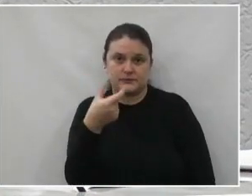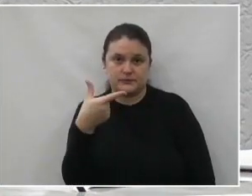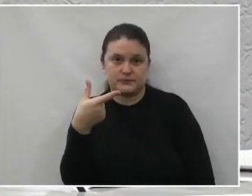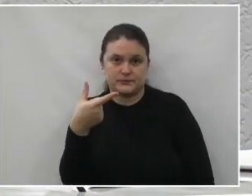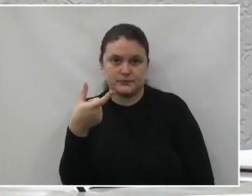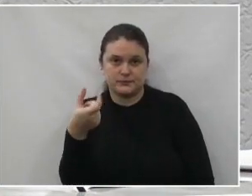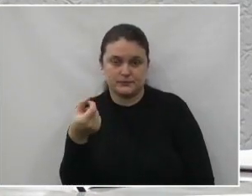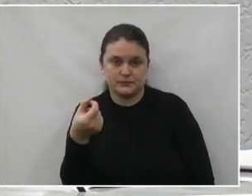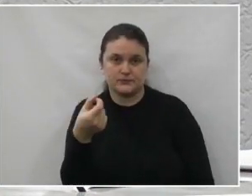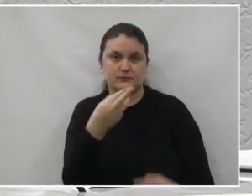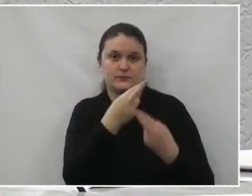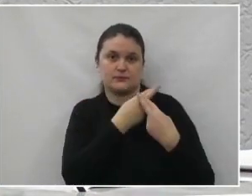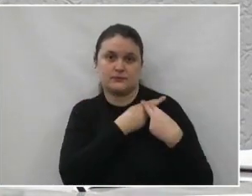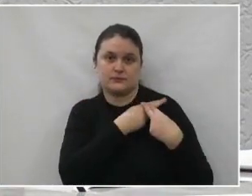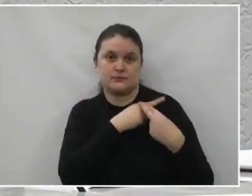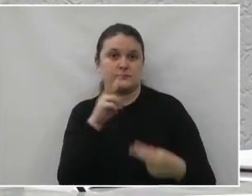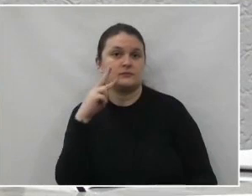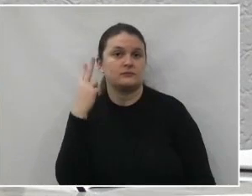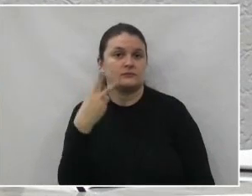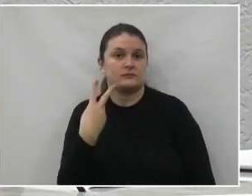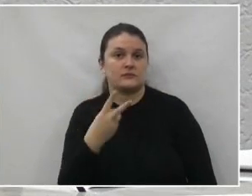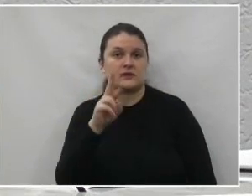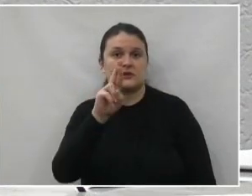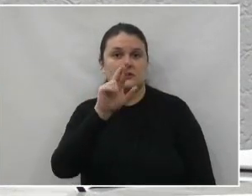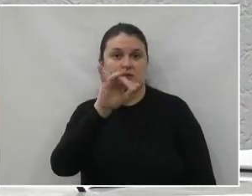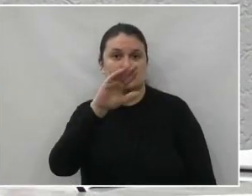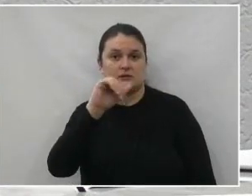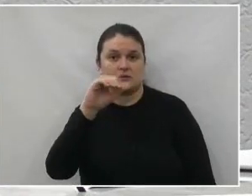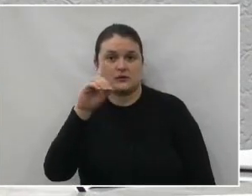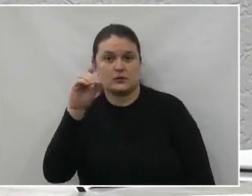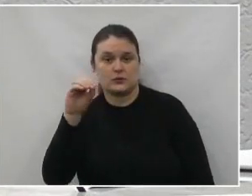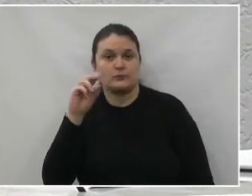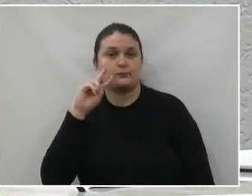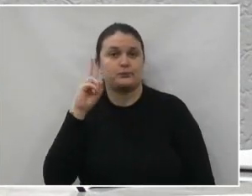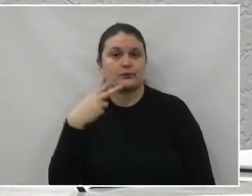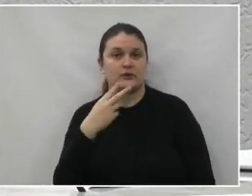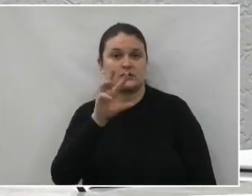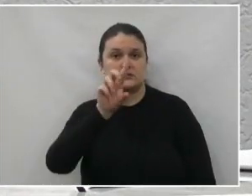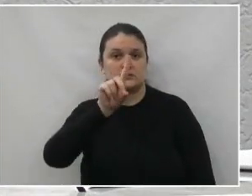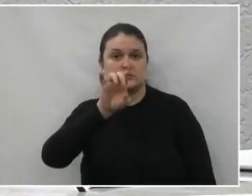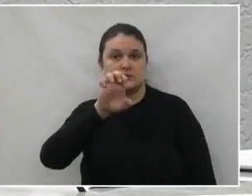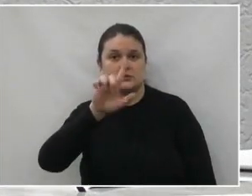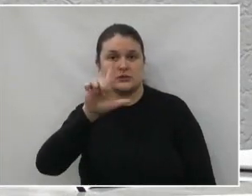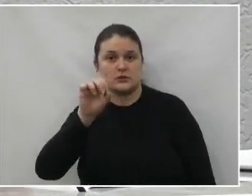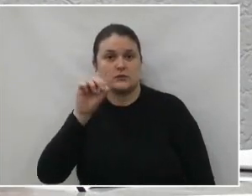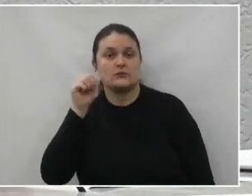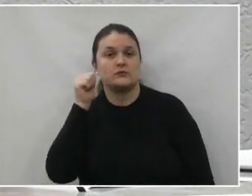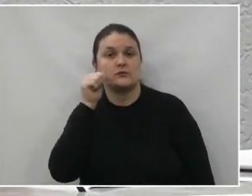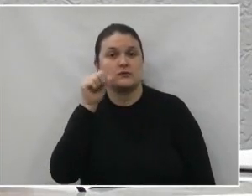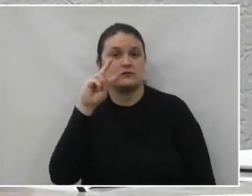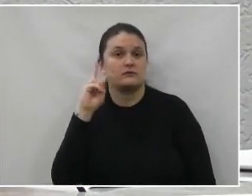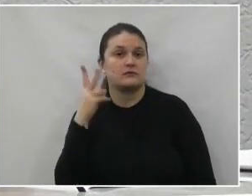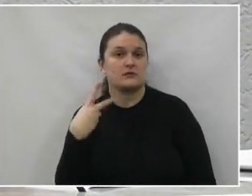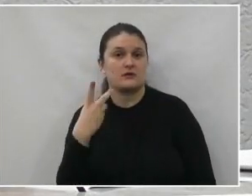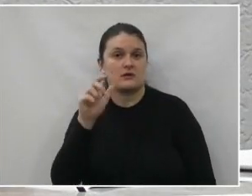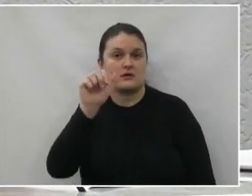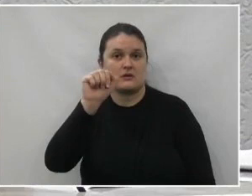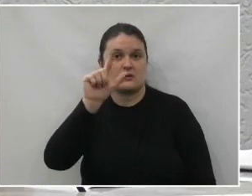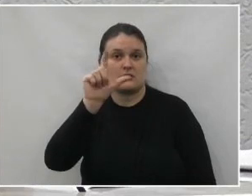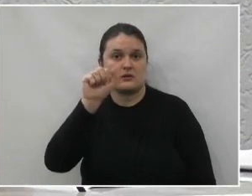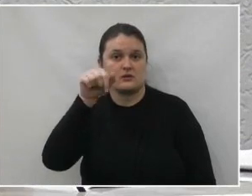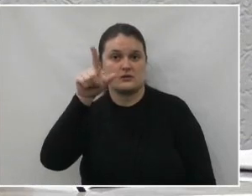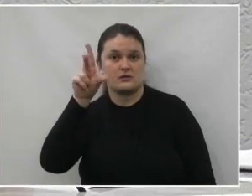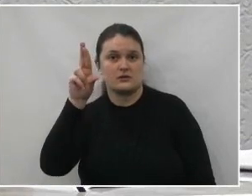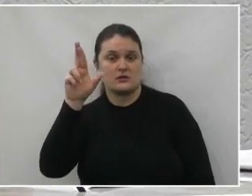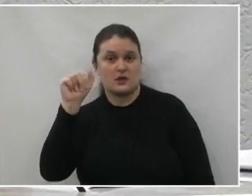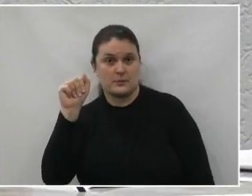22/2020, dos vereadores Ricardo Adriano Sass, Diego dos Santos e Alandra Roveda, para que o